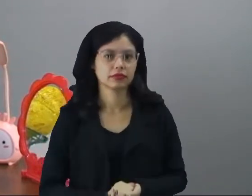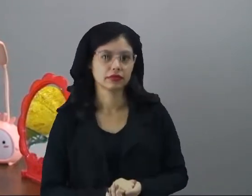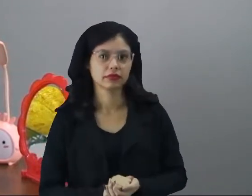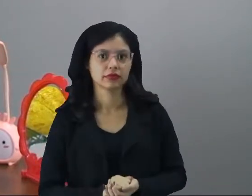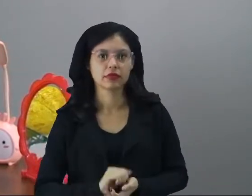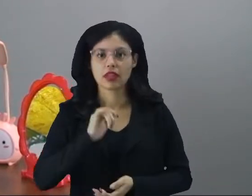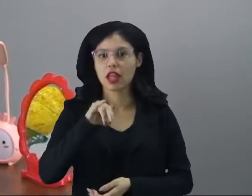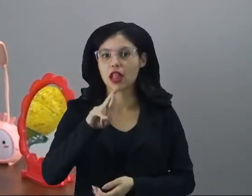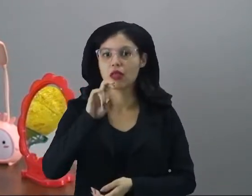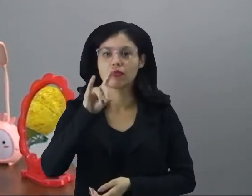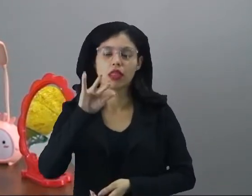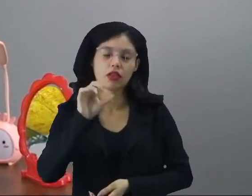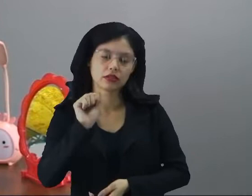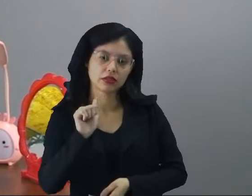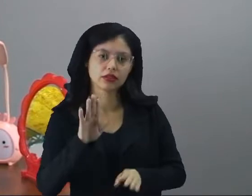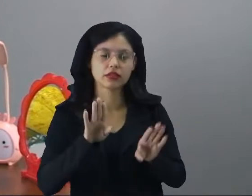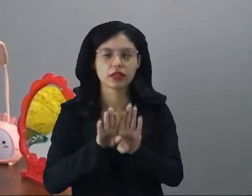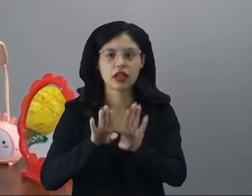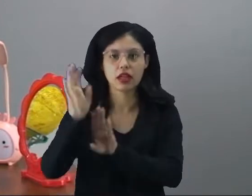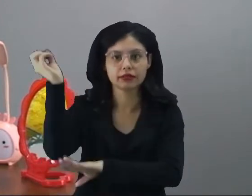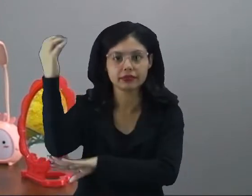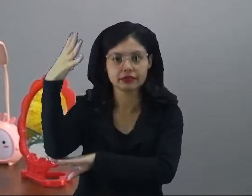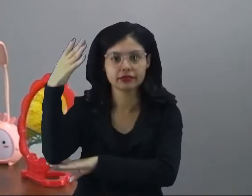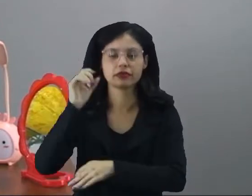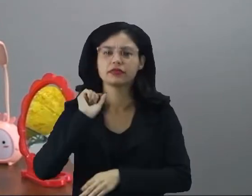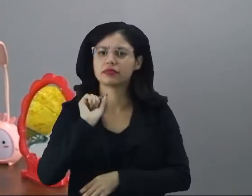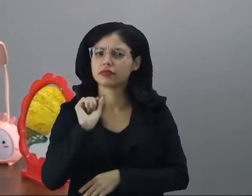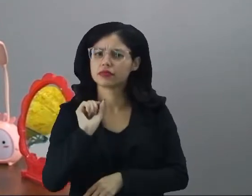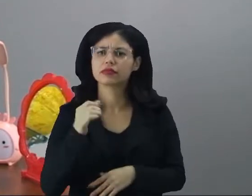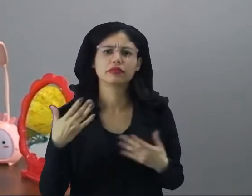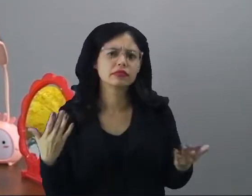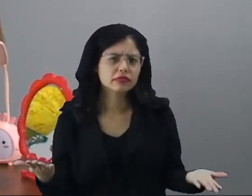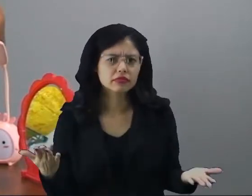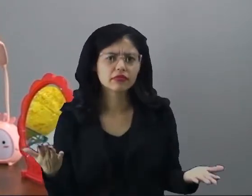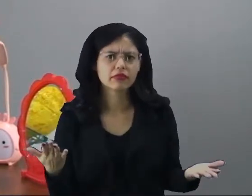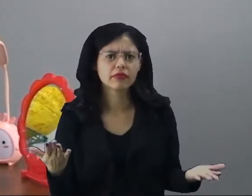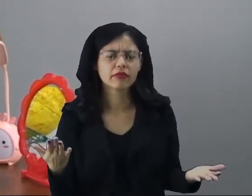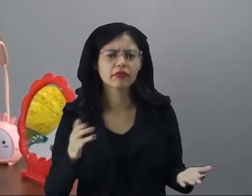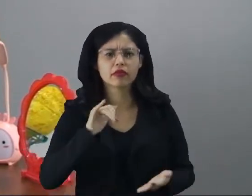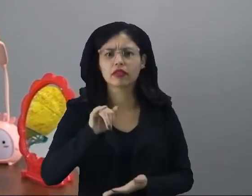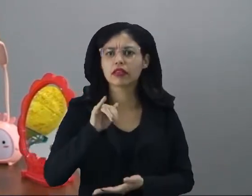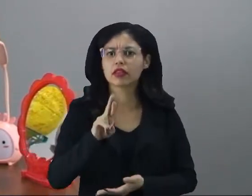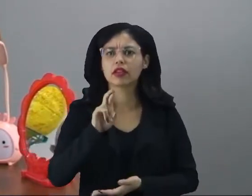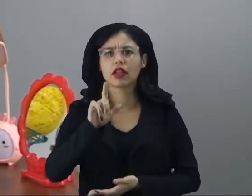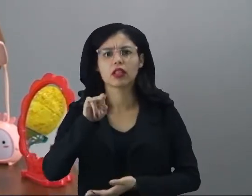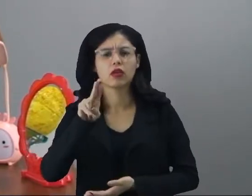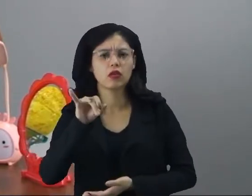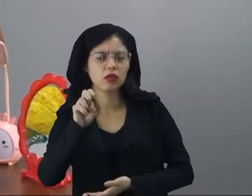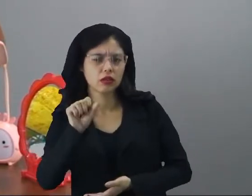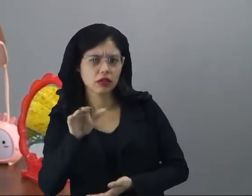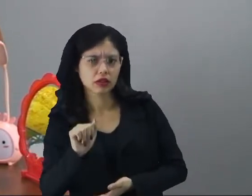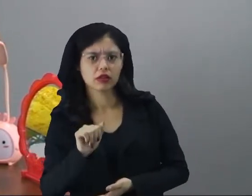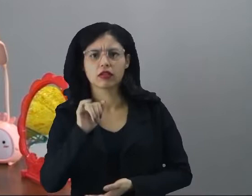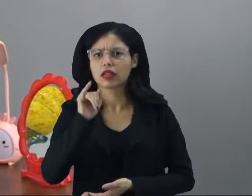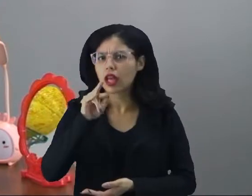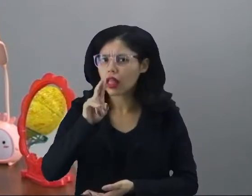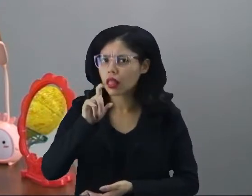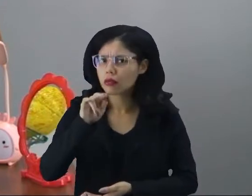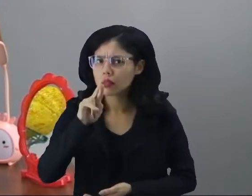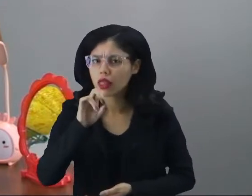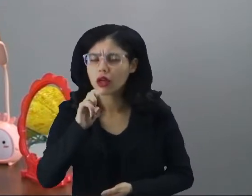objetos iluminados. O que será isso, objetos iluminados e